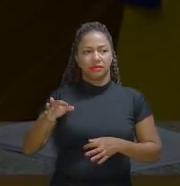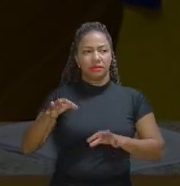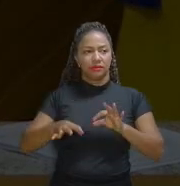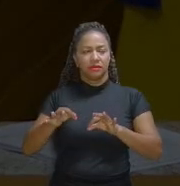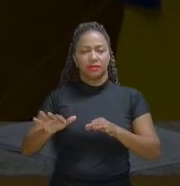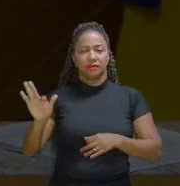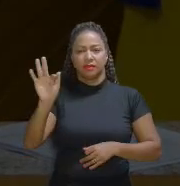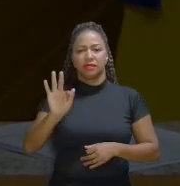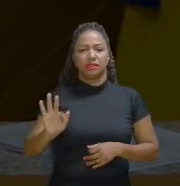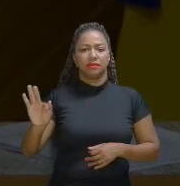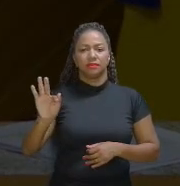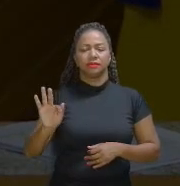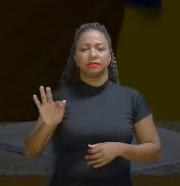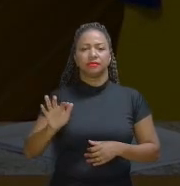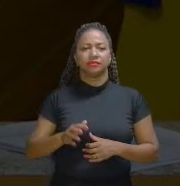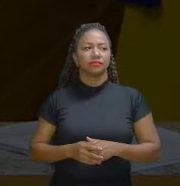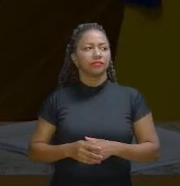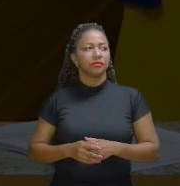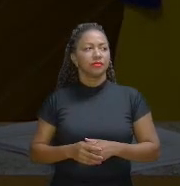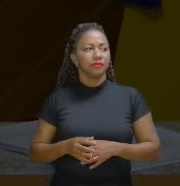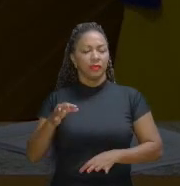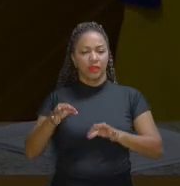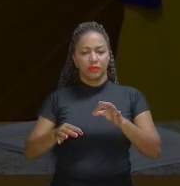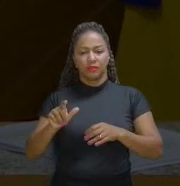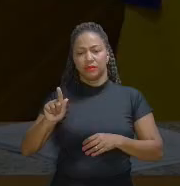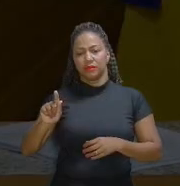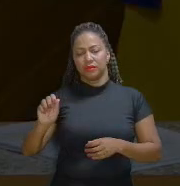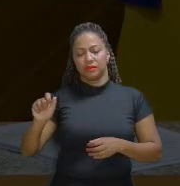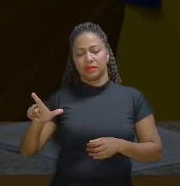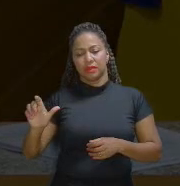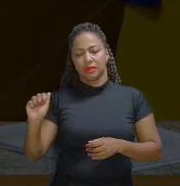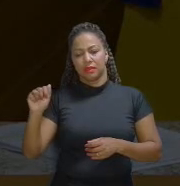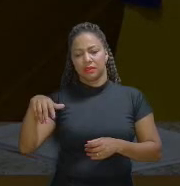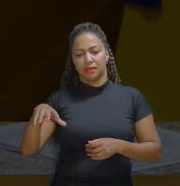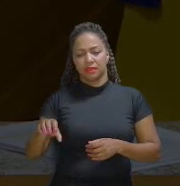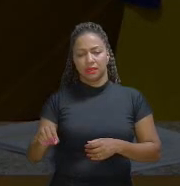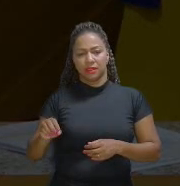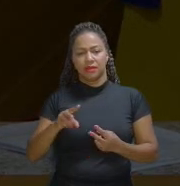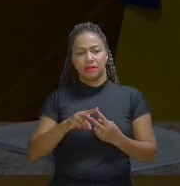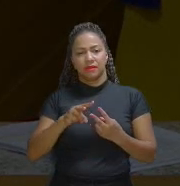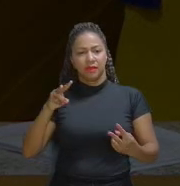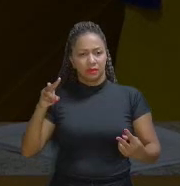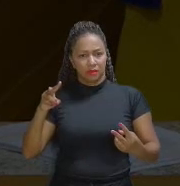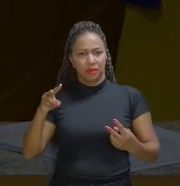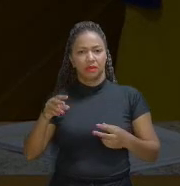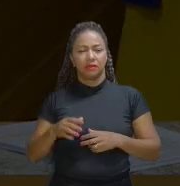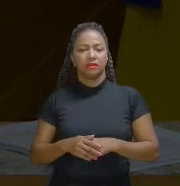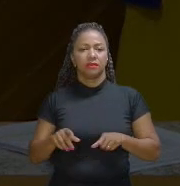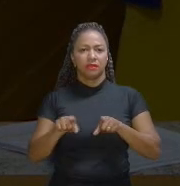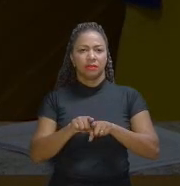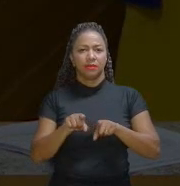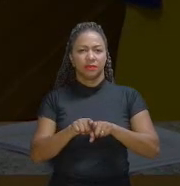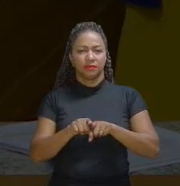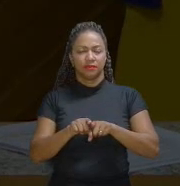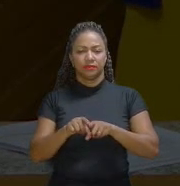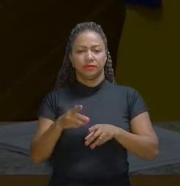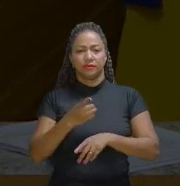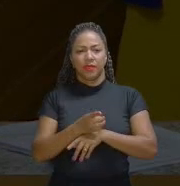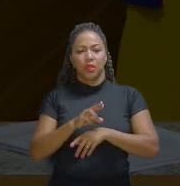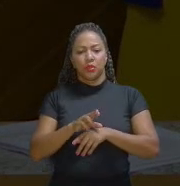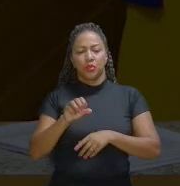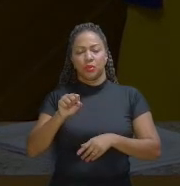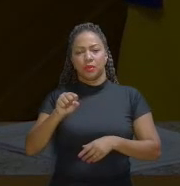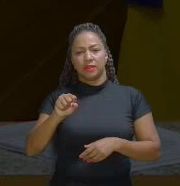Federal. O juiz Galiano Sei está virtualmente, também a doutora